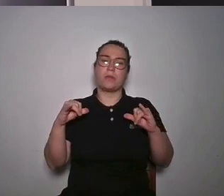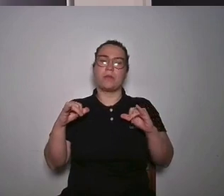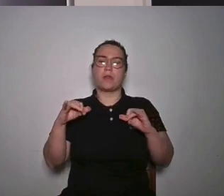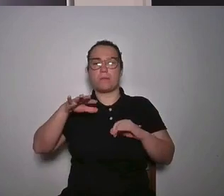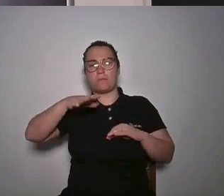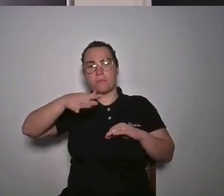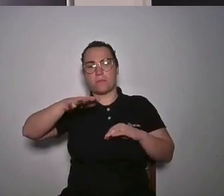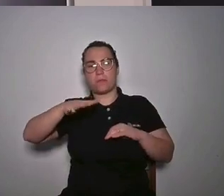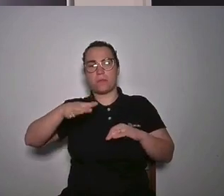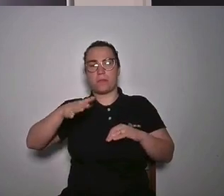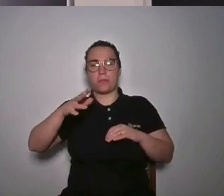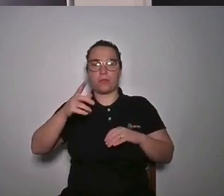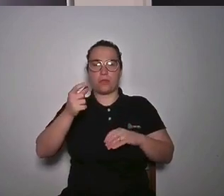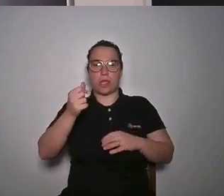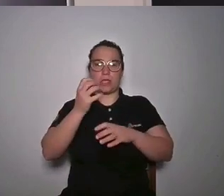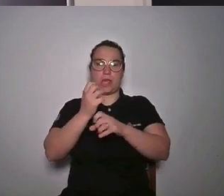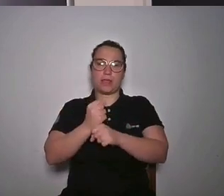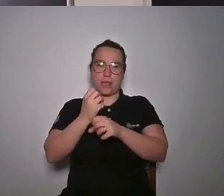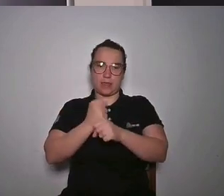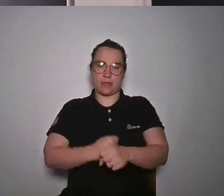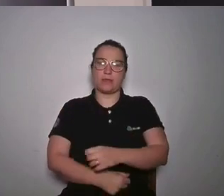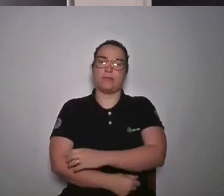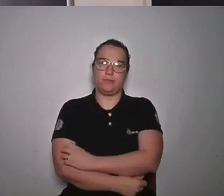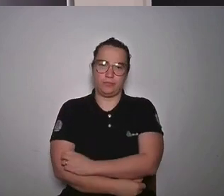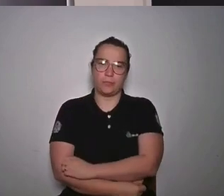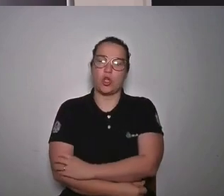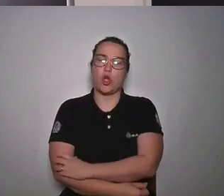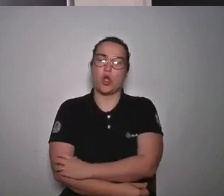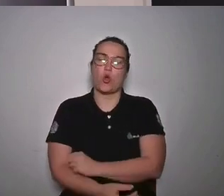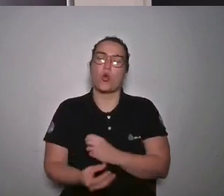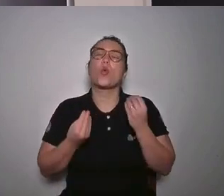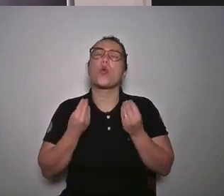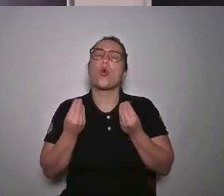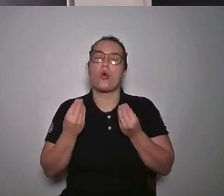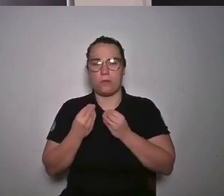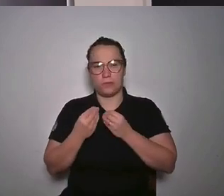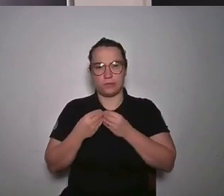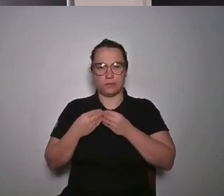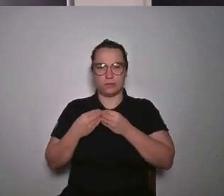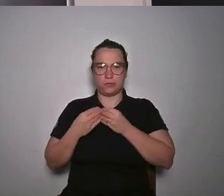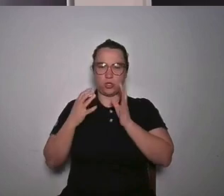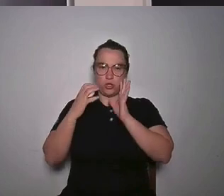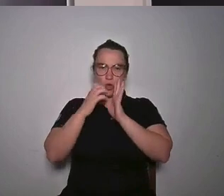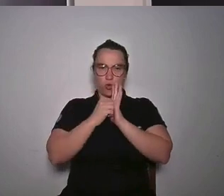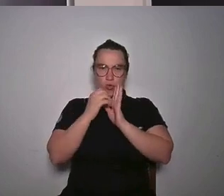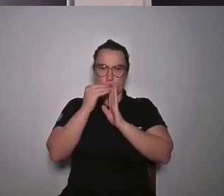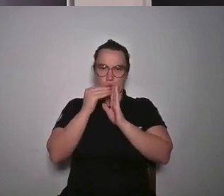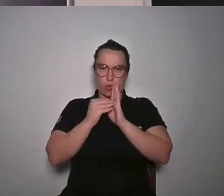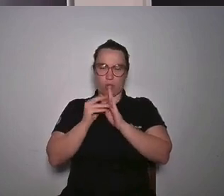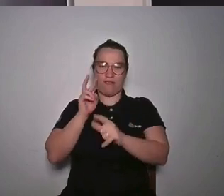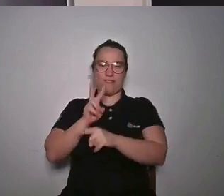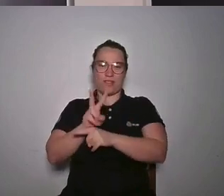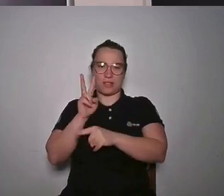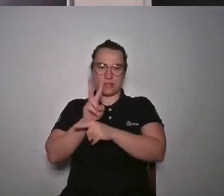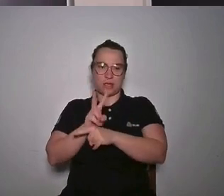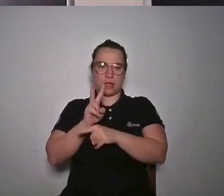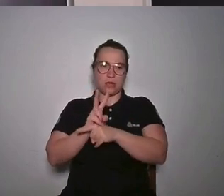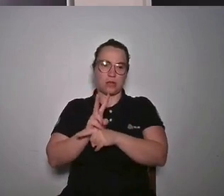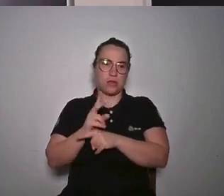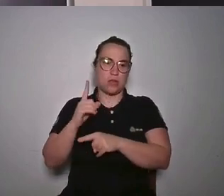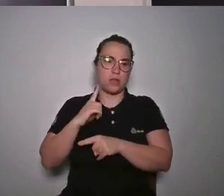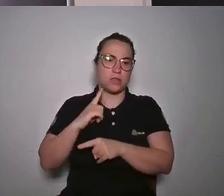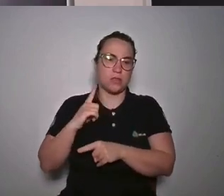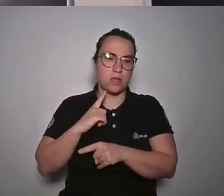das receitas. Como é que é feito isso? Do preenchimento do quadro fiscais, foram adotados